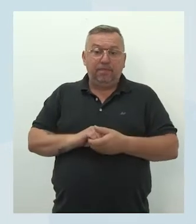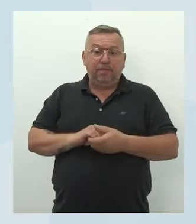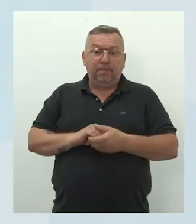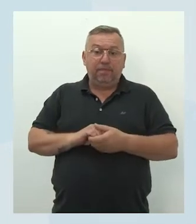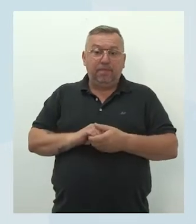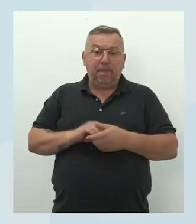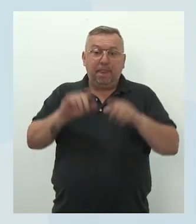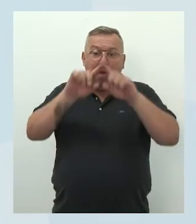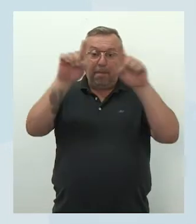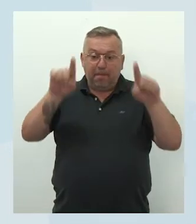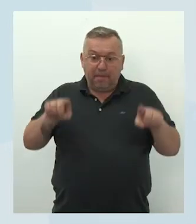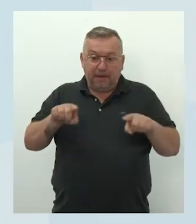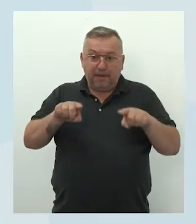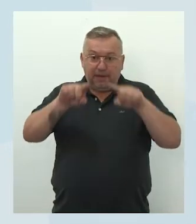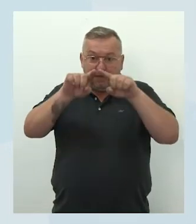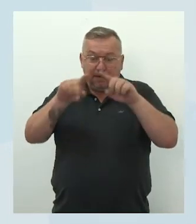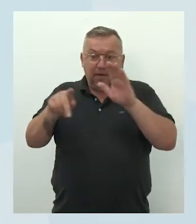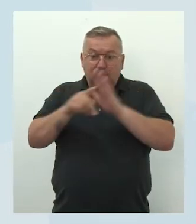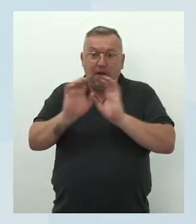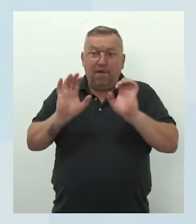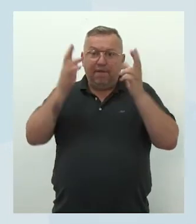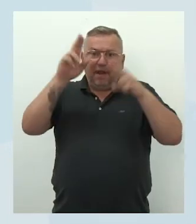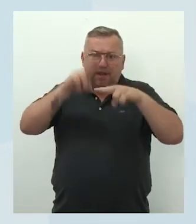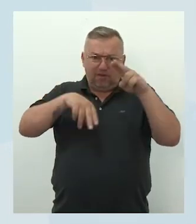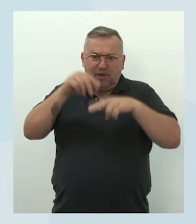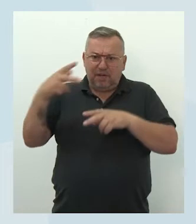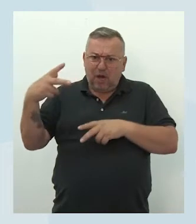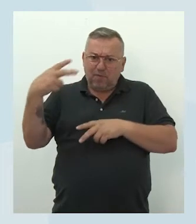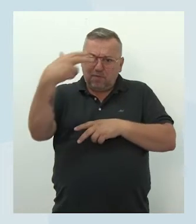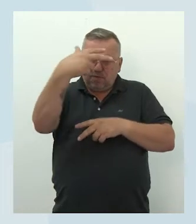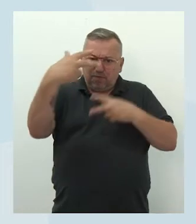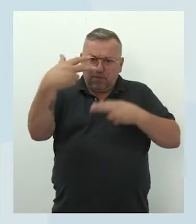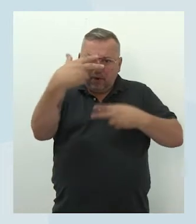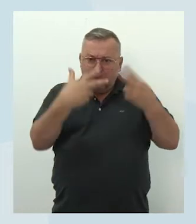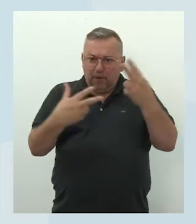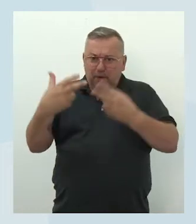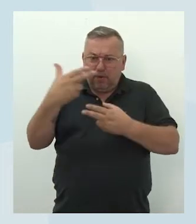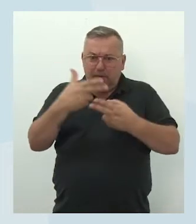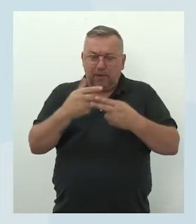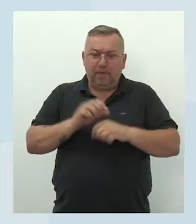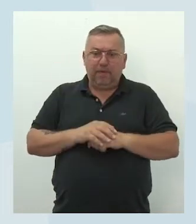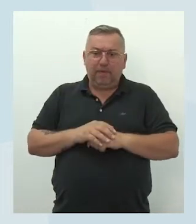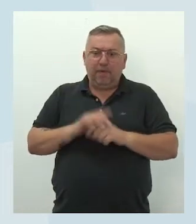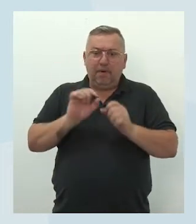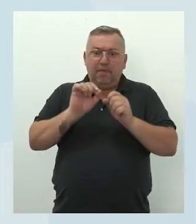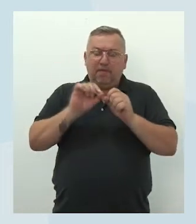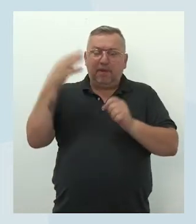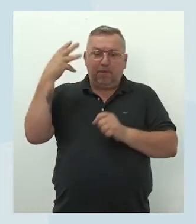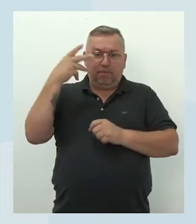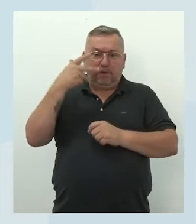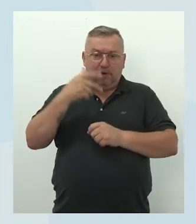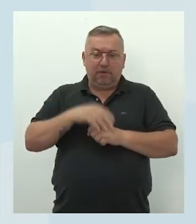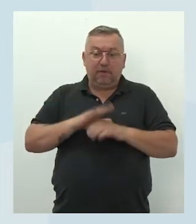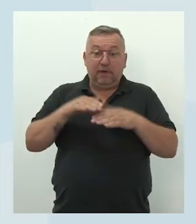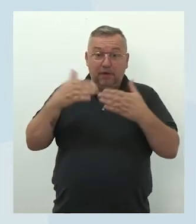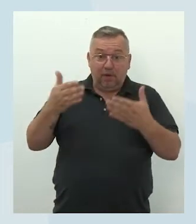Recortar bandeirinhas. Sabe aquelas bandeirinhas de festa junina, né? Bandeirinha para enfeitar a sala. Então,